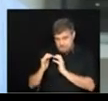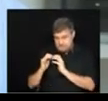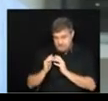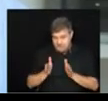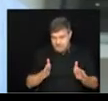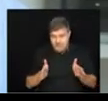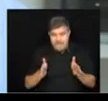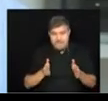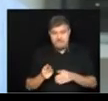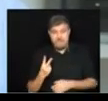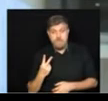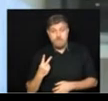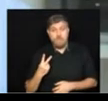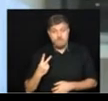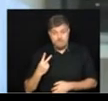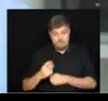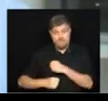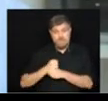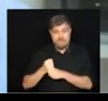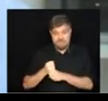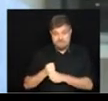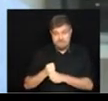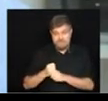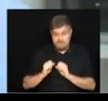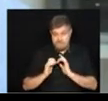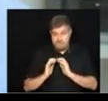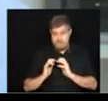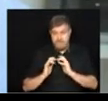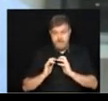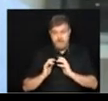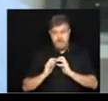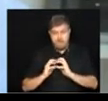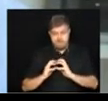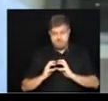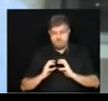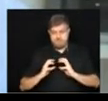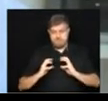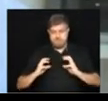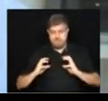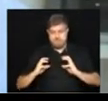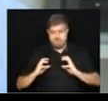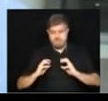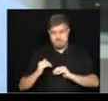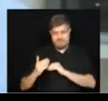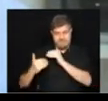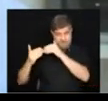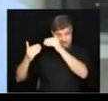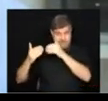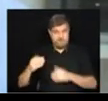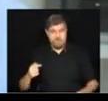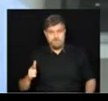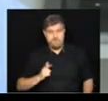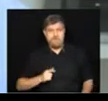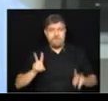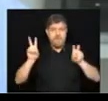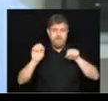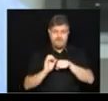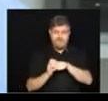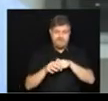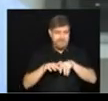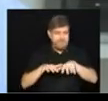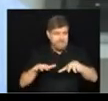nesses 2 primeiros anos de vida. E a tua questão relacionada à pandemia, sim,